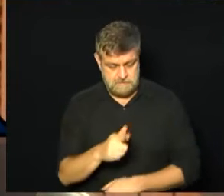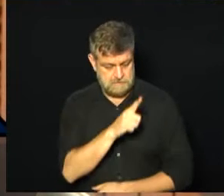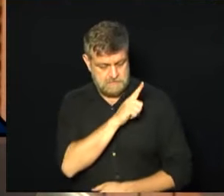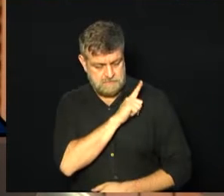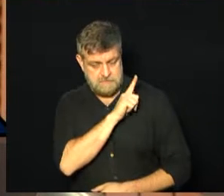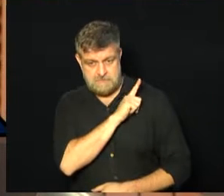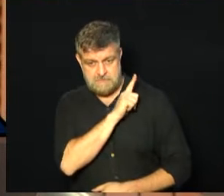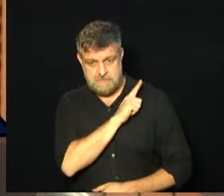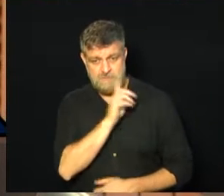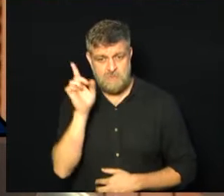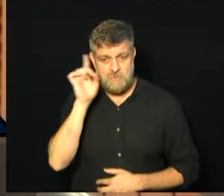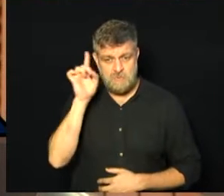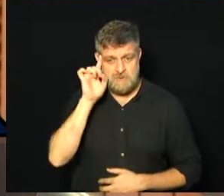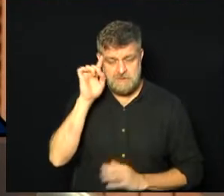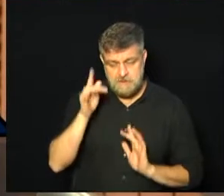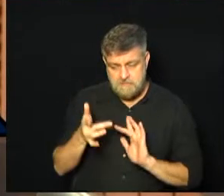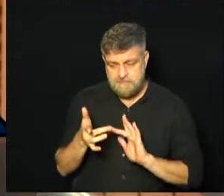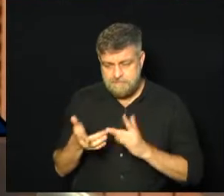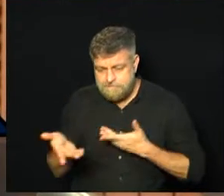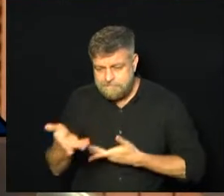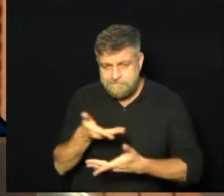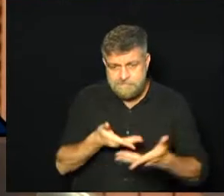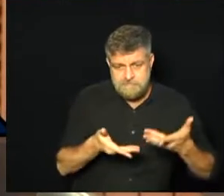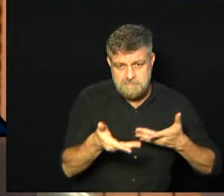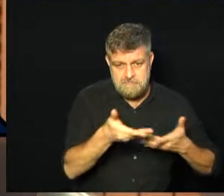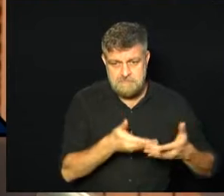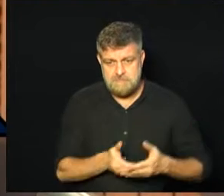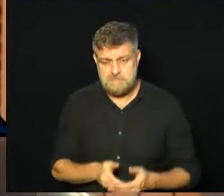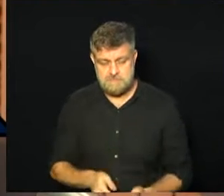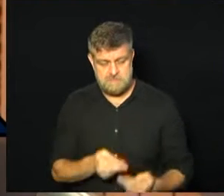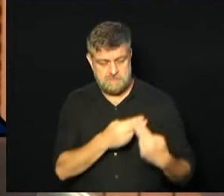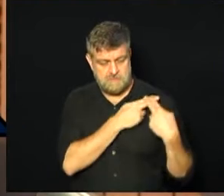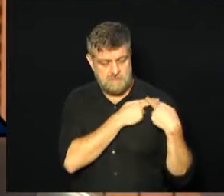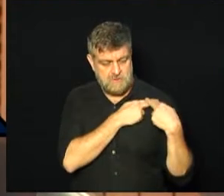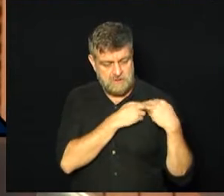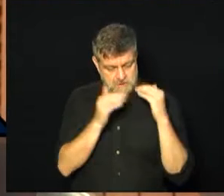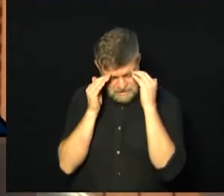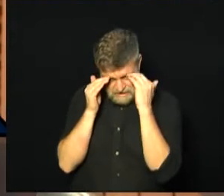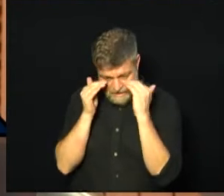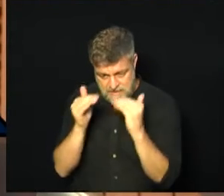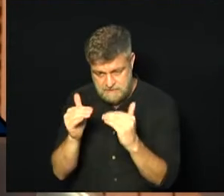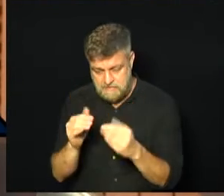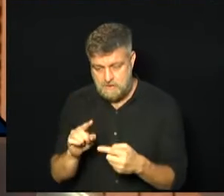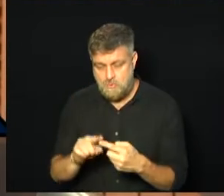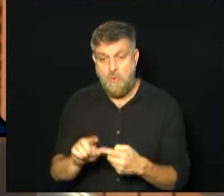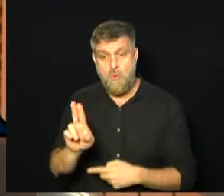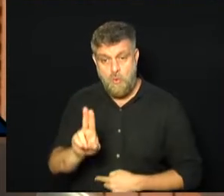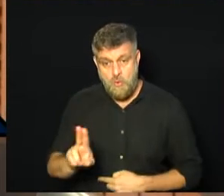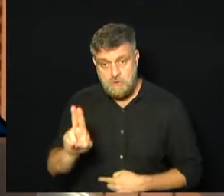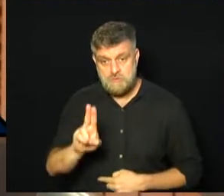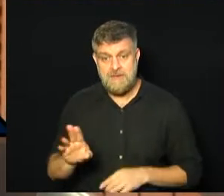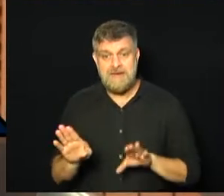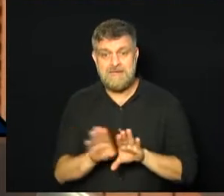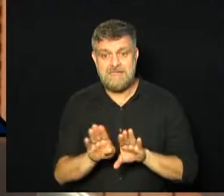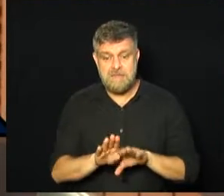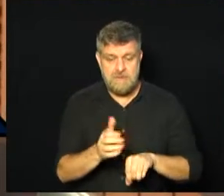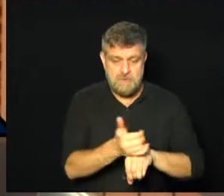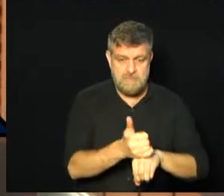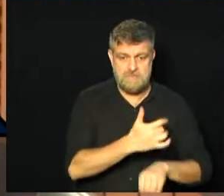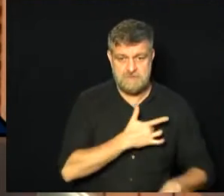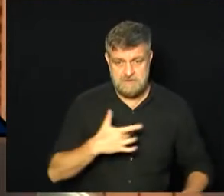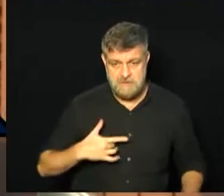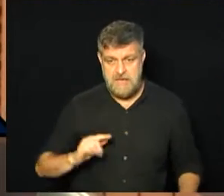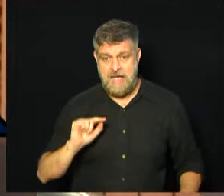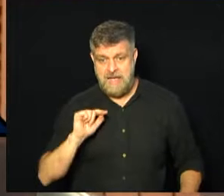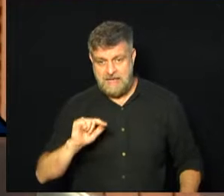no cotidiano relações de profundo respeito com os usuários e os profissionais da saúde. Quem milita na saúde aqui no nosso